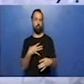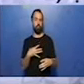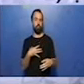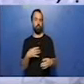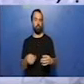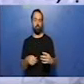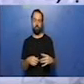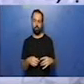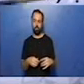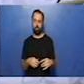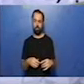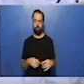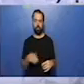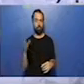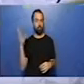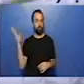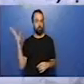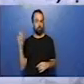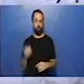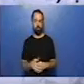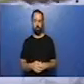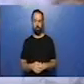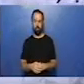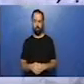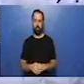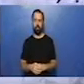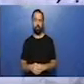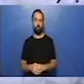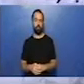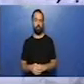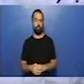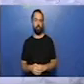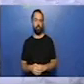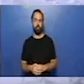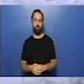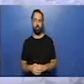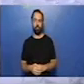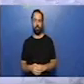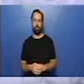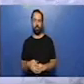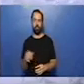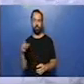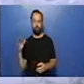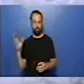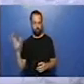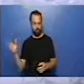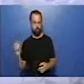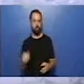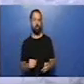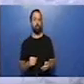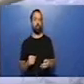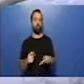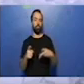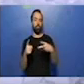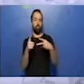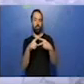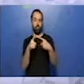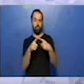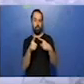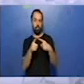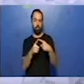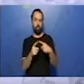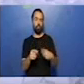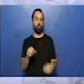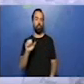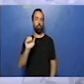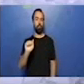são chamados de esporozoários ou apicomplexos. Bom, começando pelos seres